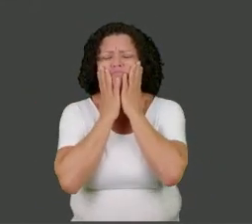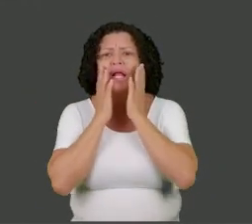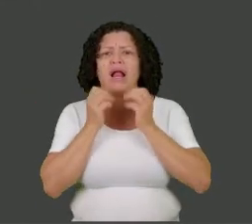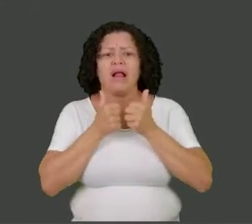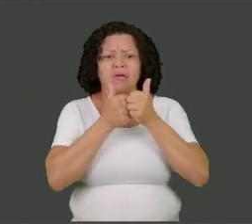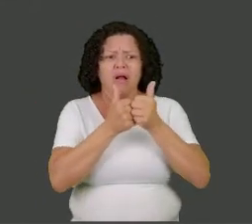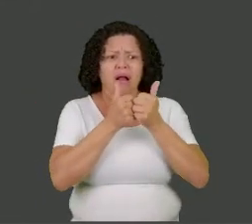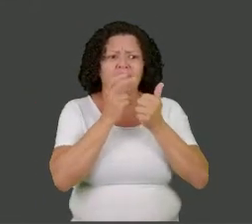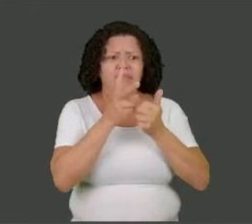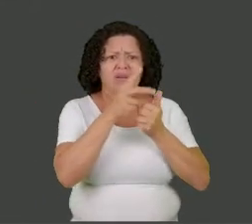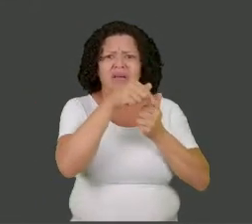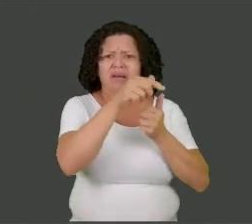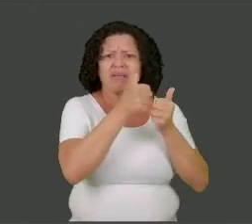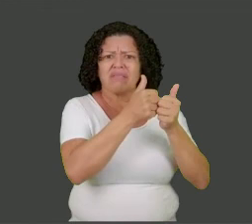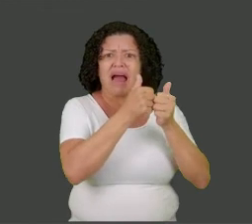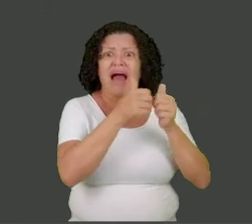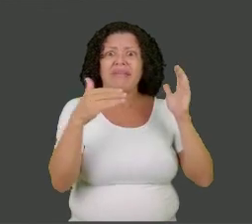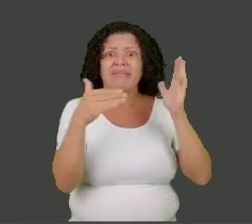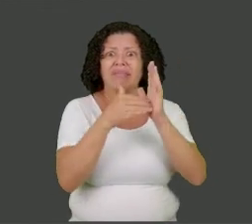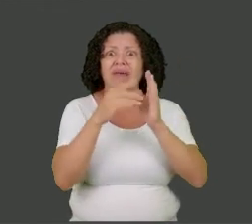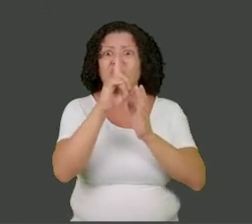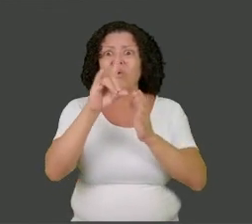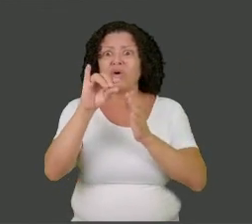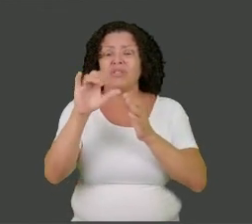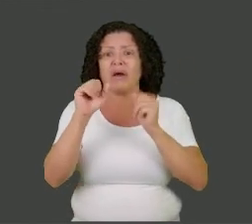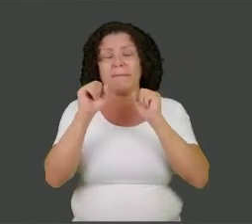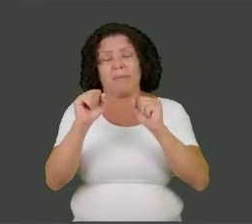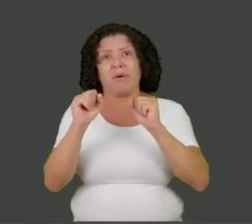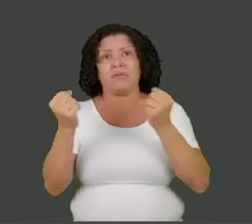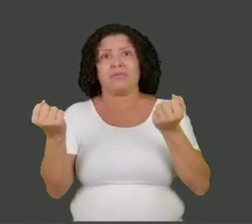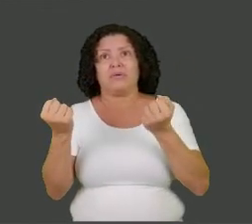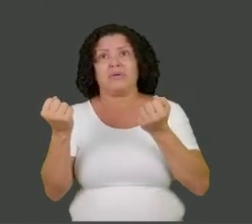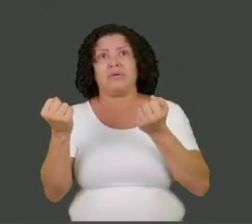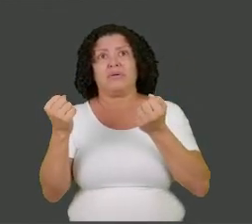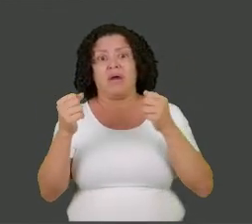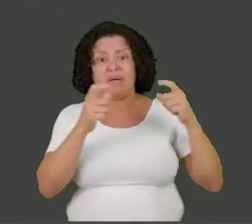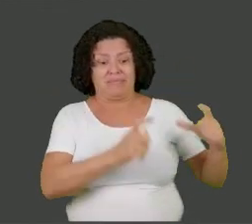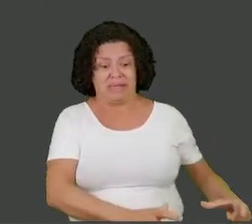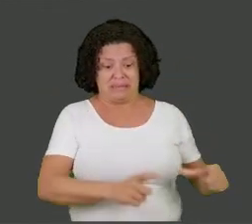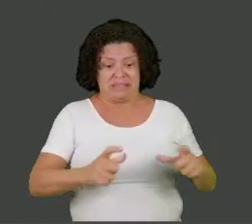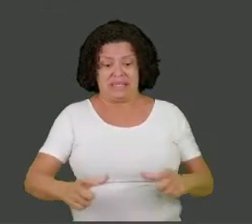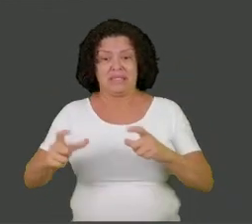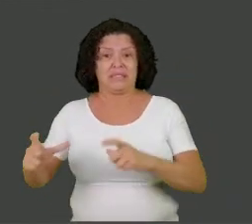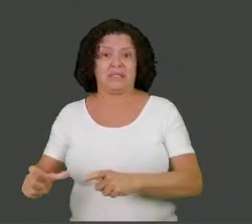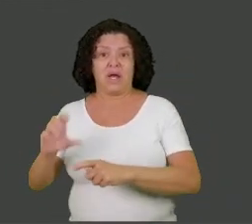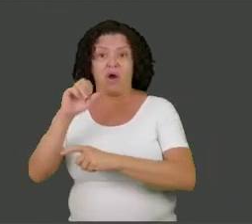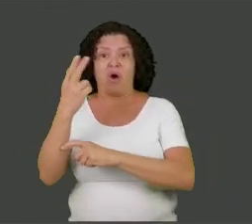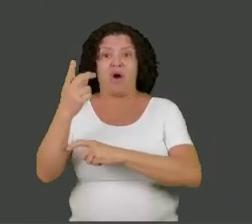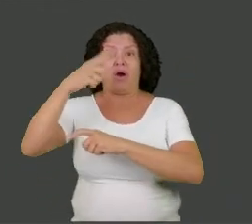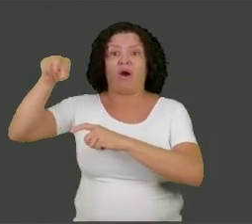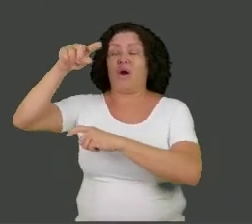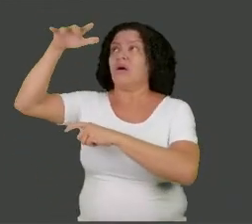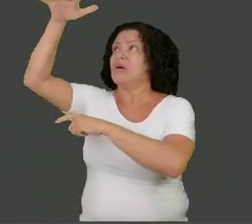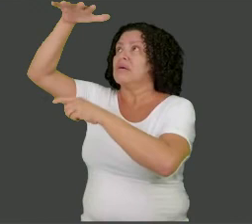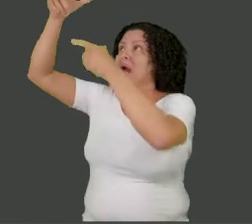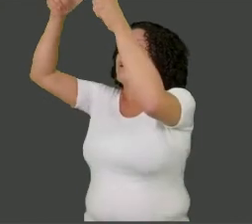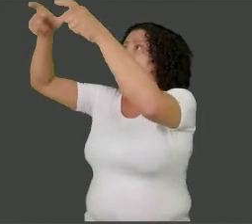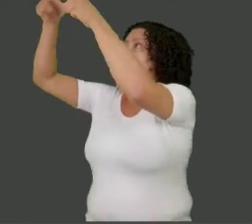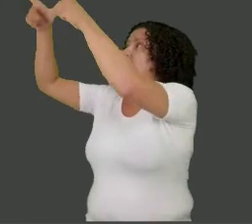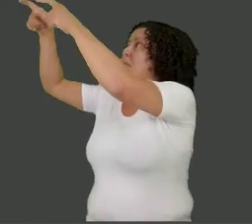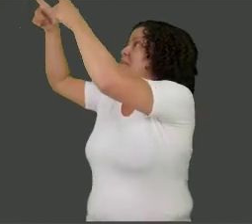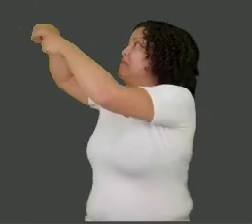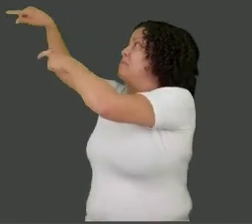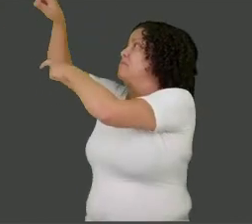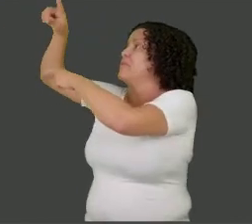na crosta terrestre, seguindo a vida que tinham antes, até que um dia podem ser atraídos para uma região umbralina, podem